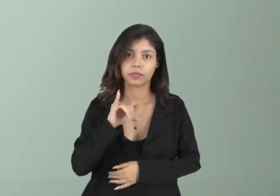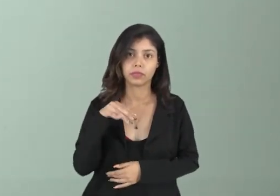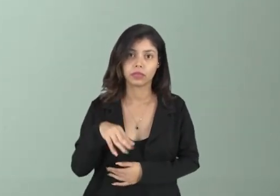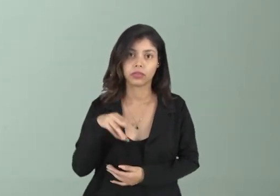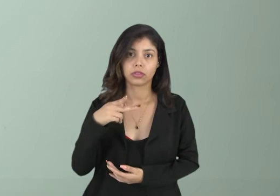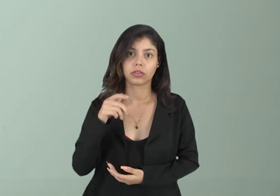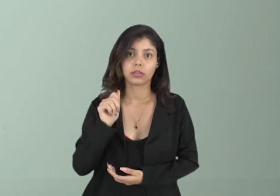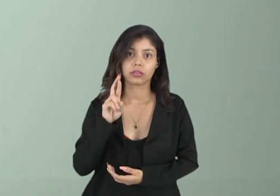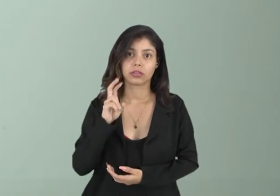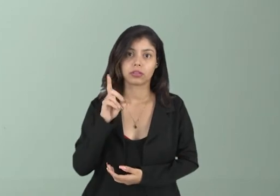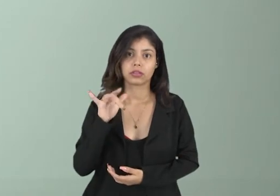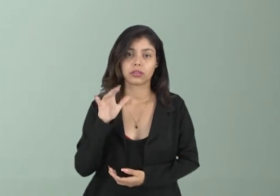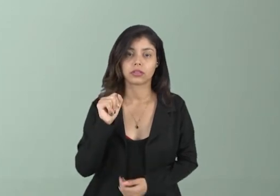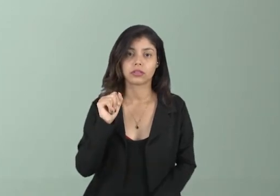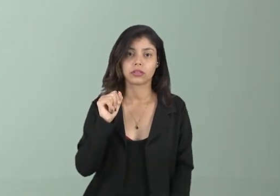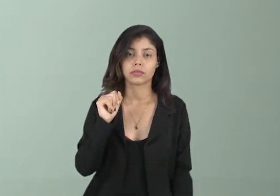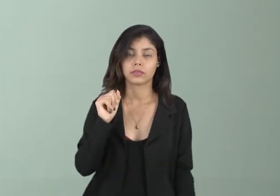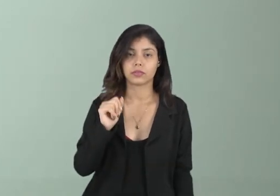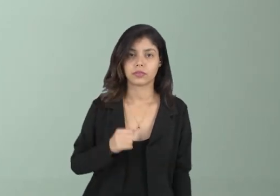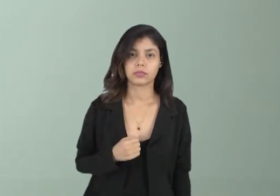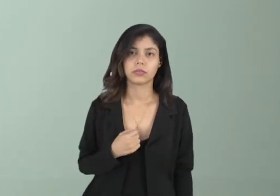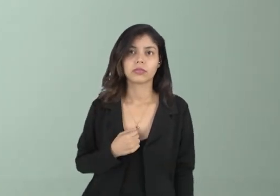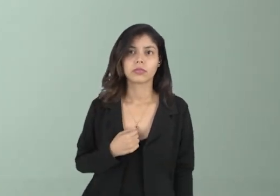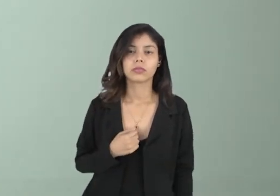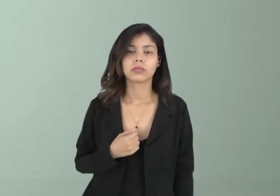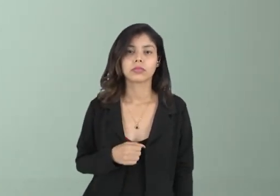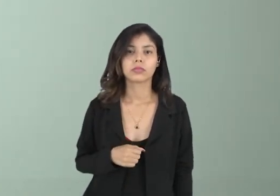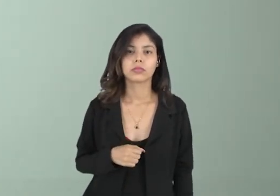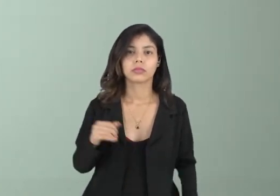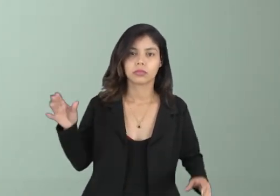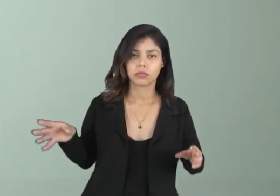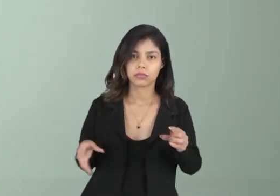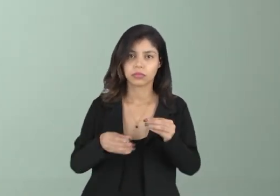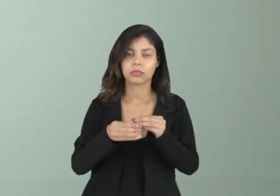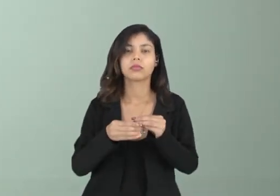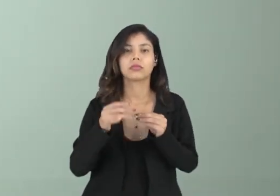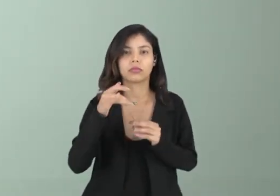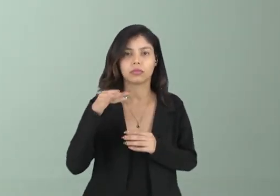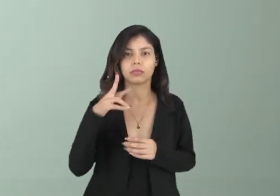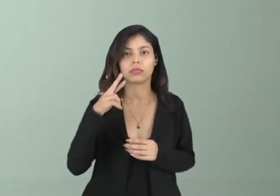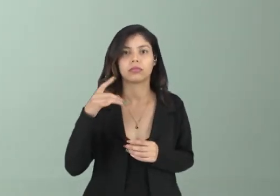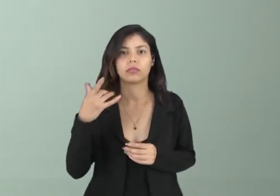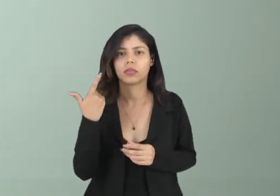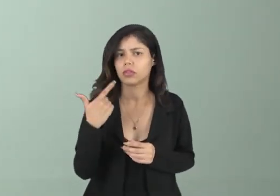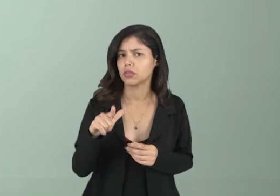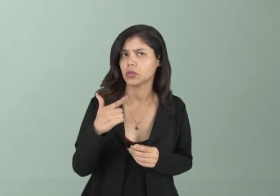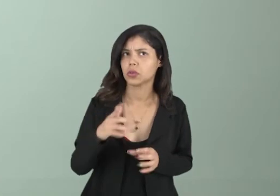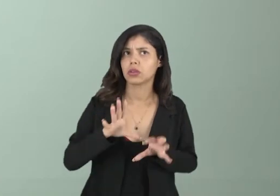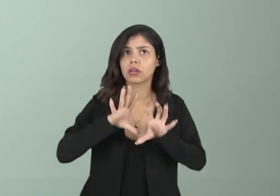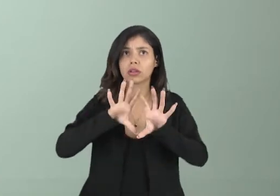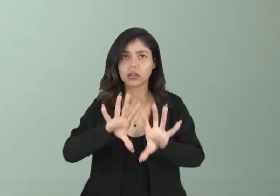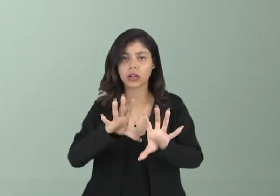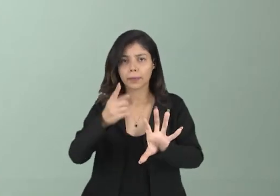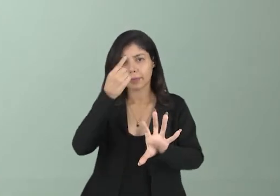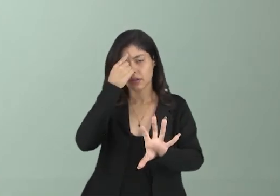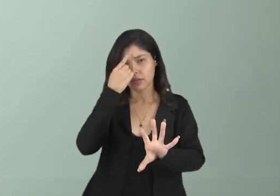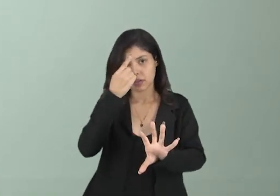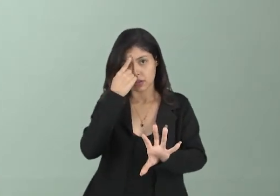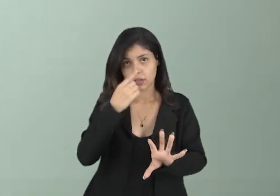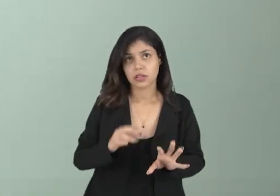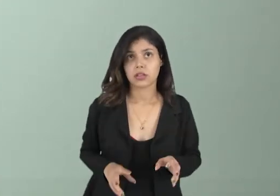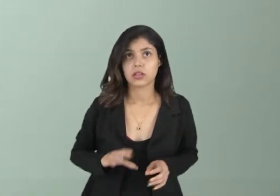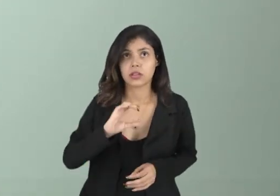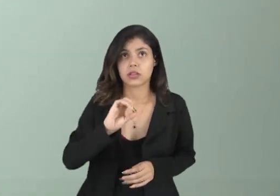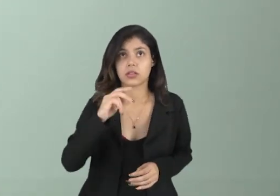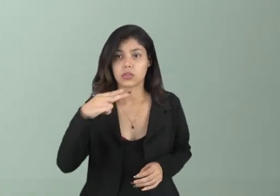Ela explicitamente foi imparcial e implicitamente também, porque não deixou com que o leitor pensasse que a